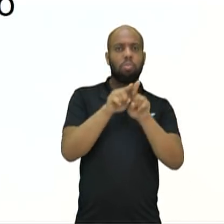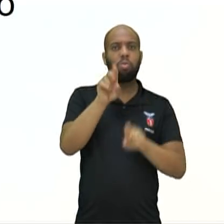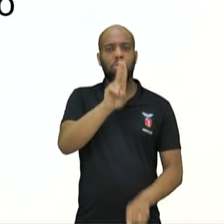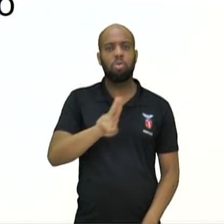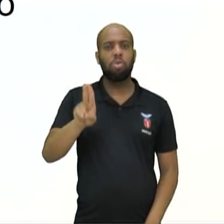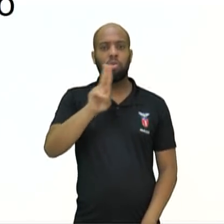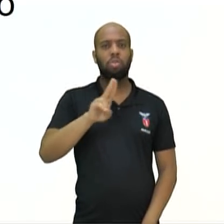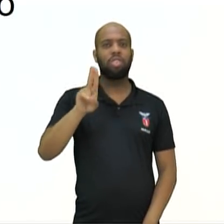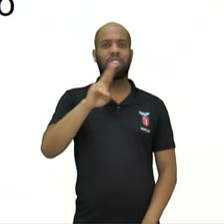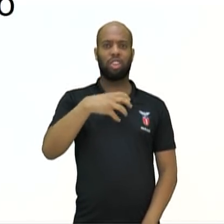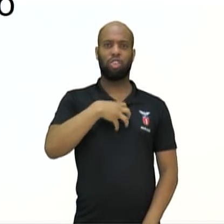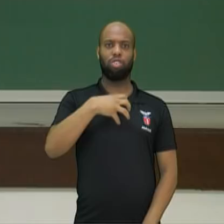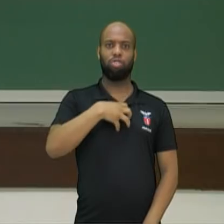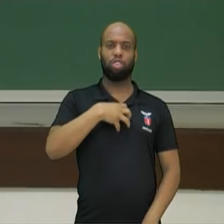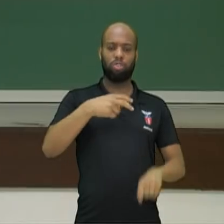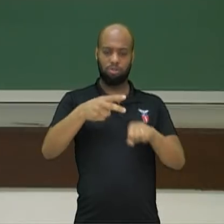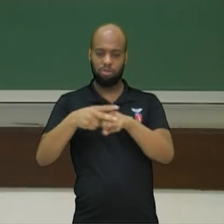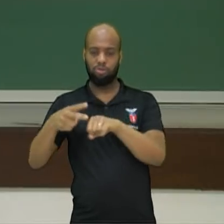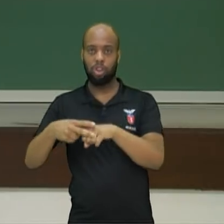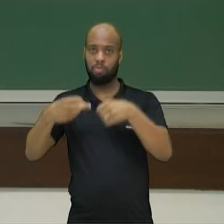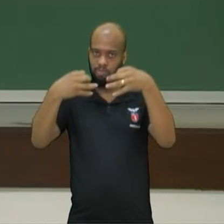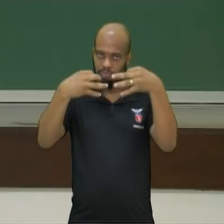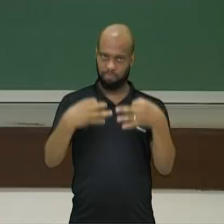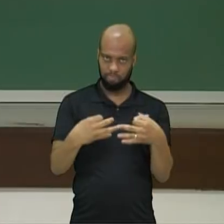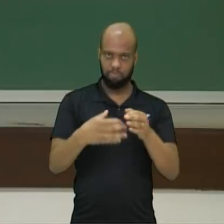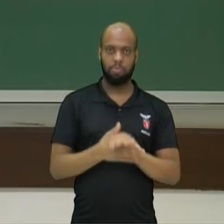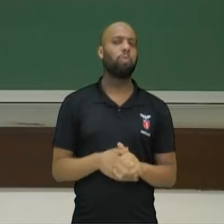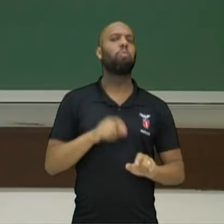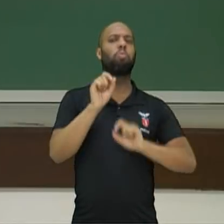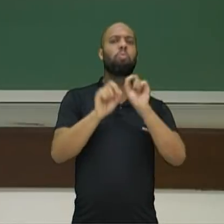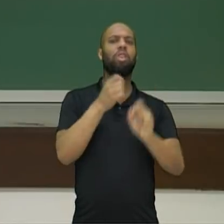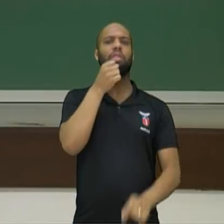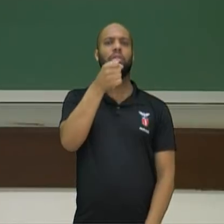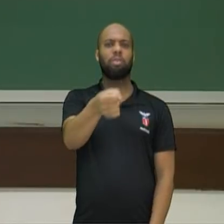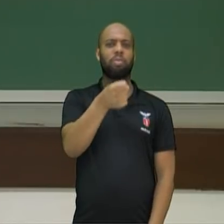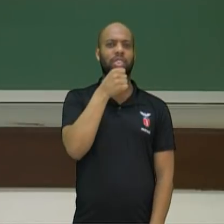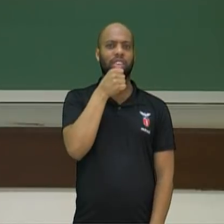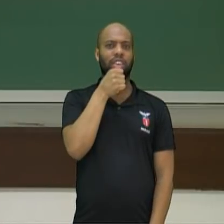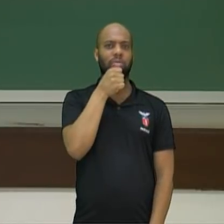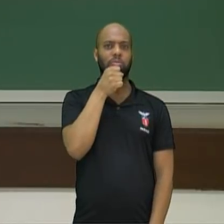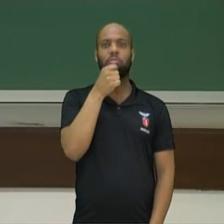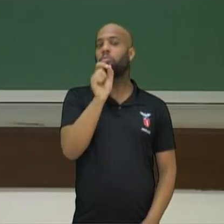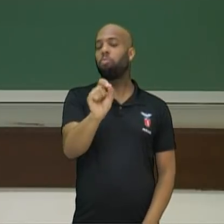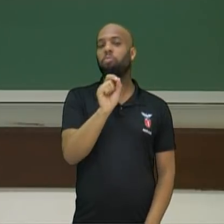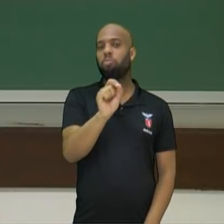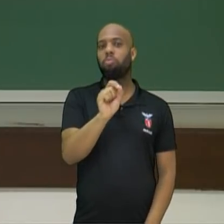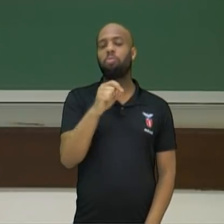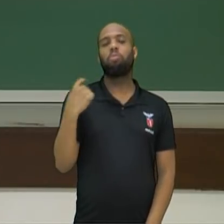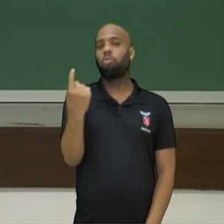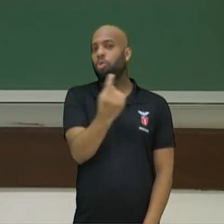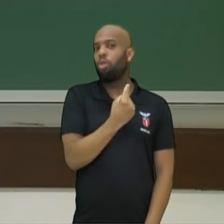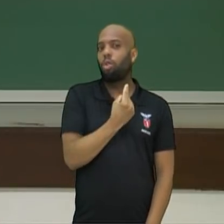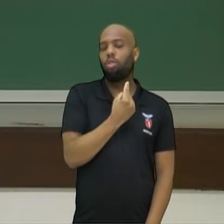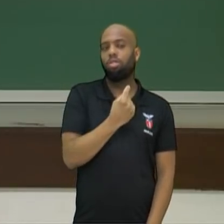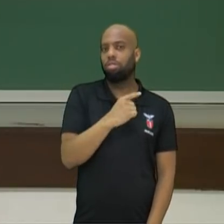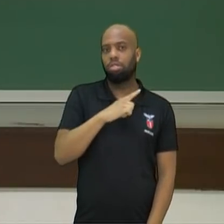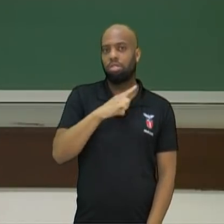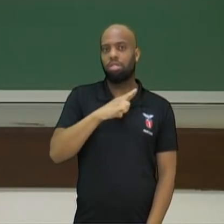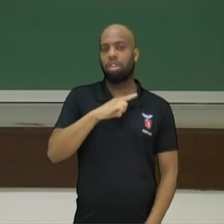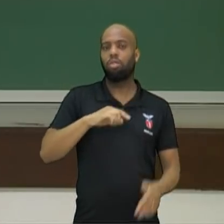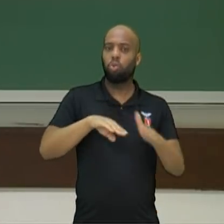tempo verbal adequado, né? Então, o que é uma reportagem? É aquilo que